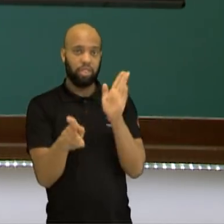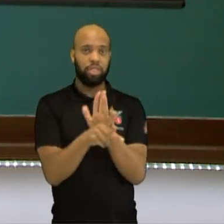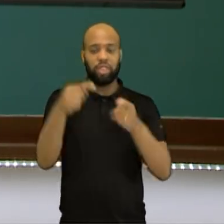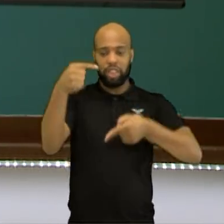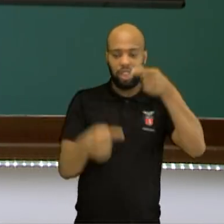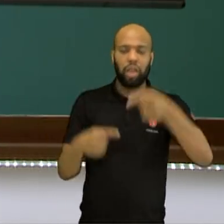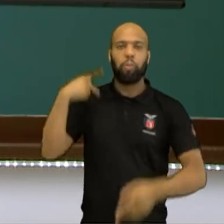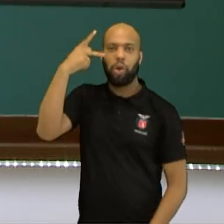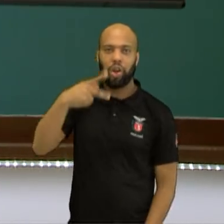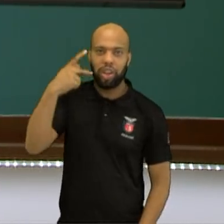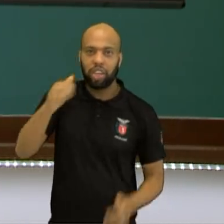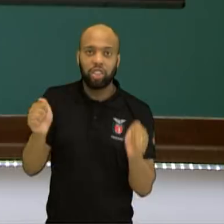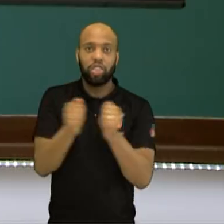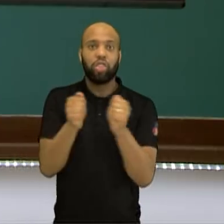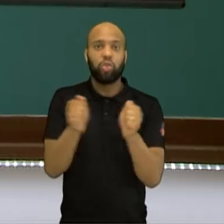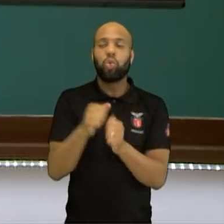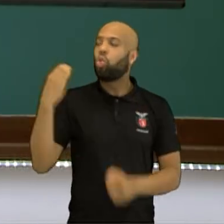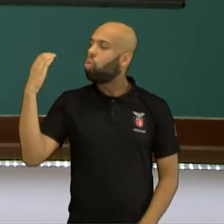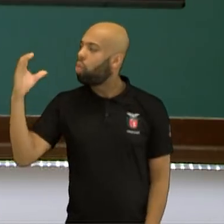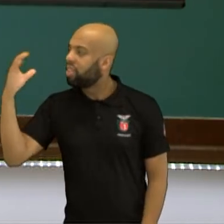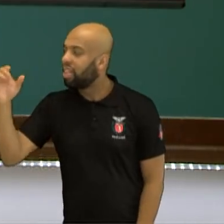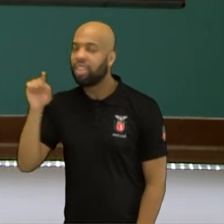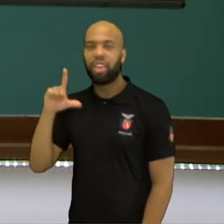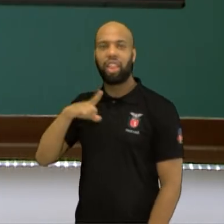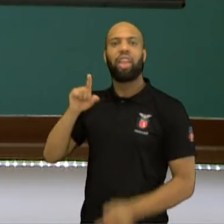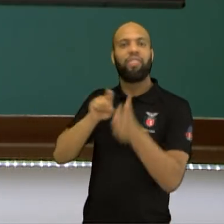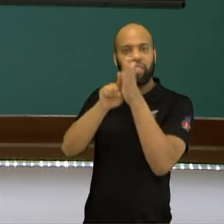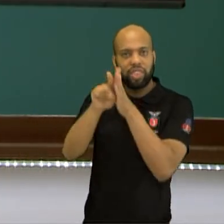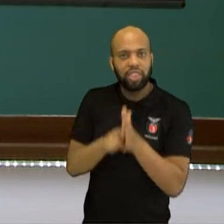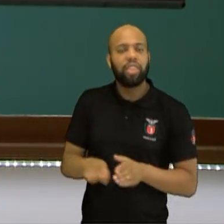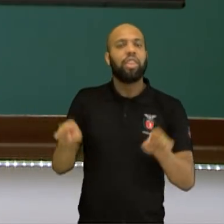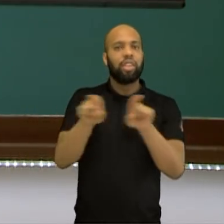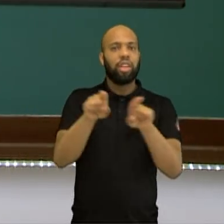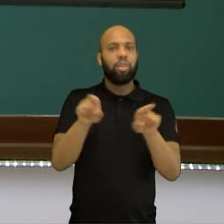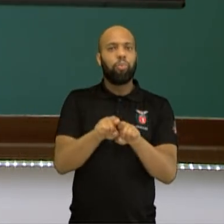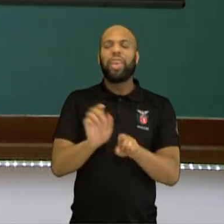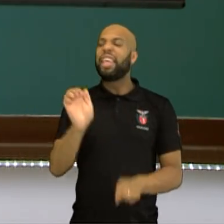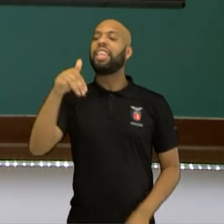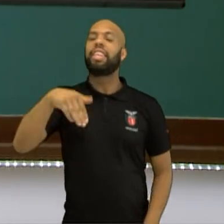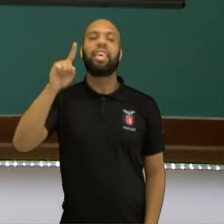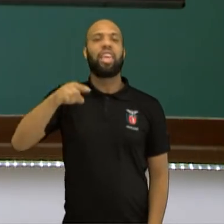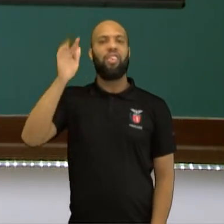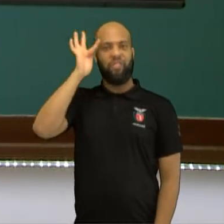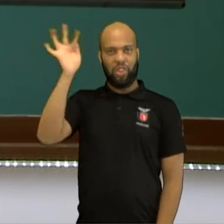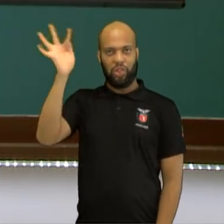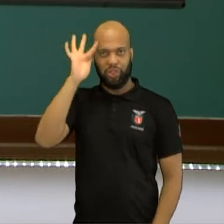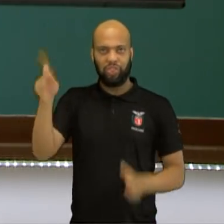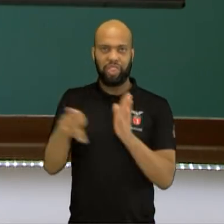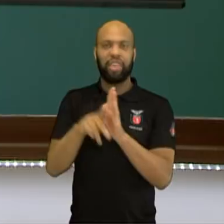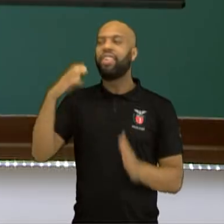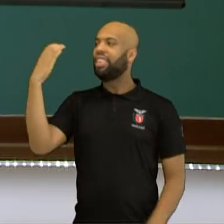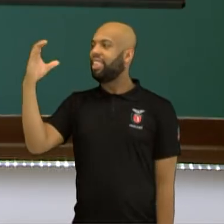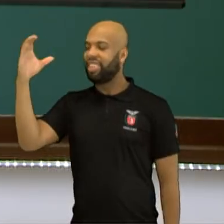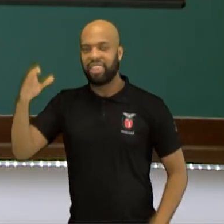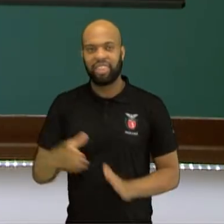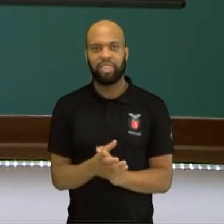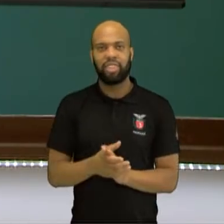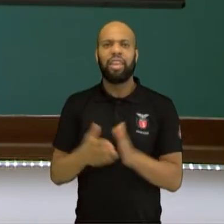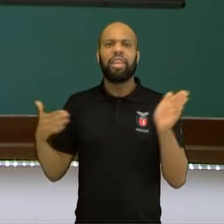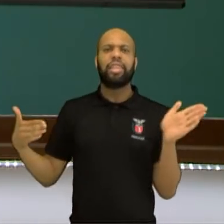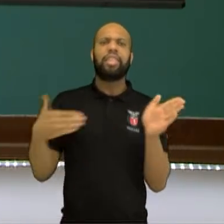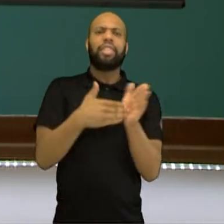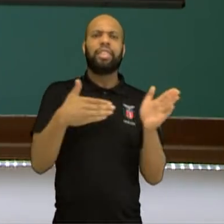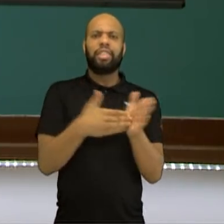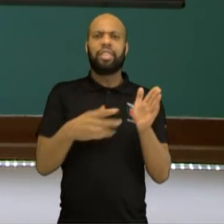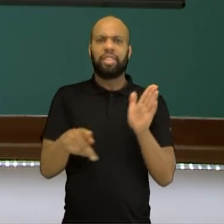política com a ciência, ela é investigada também pela filosofia da ciência, tá? Qual é o limite